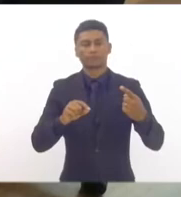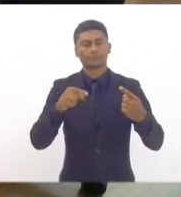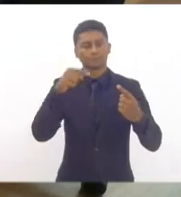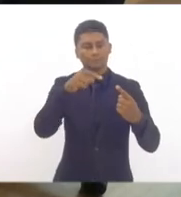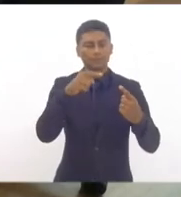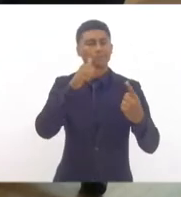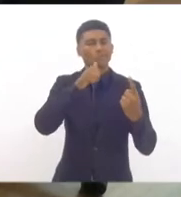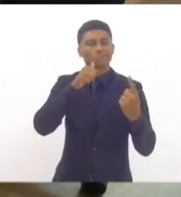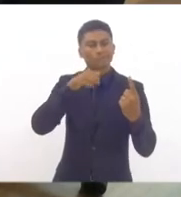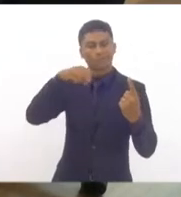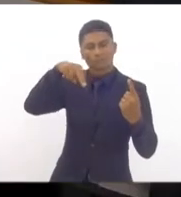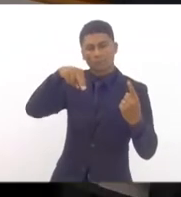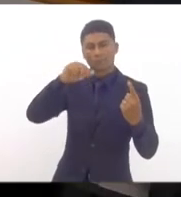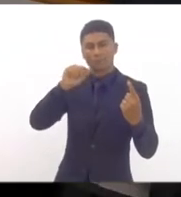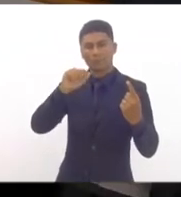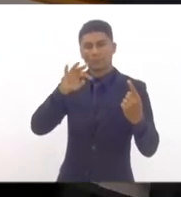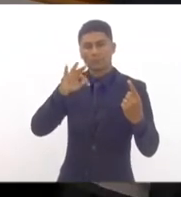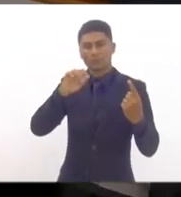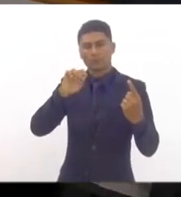Natália Damasio.